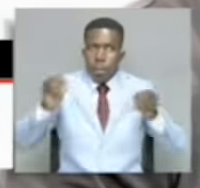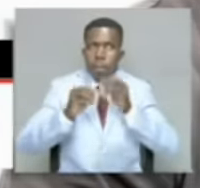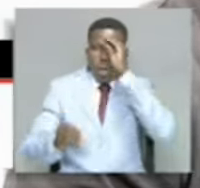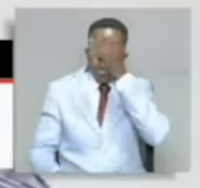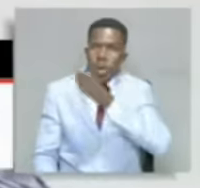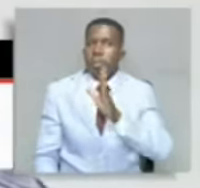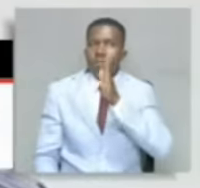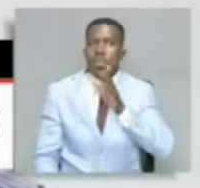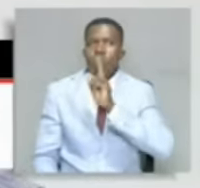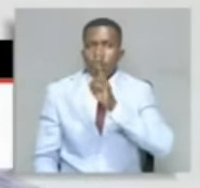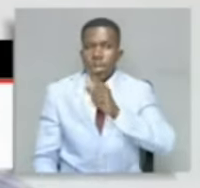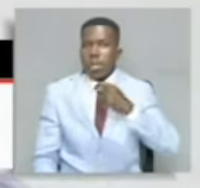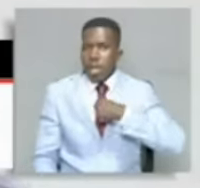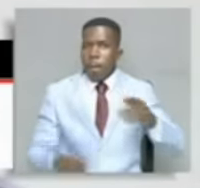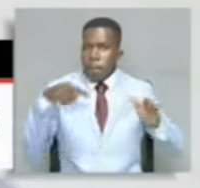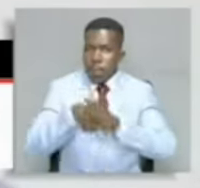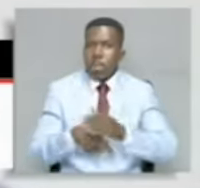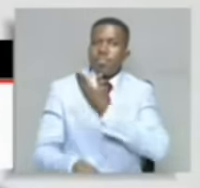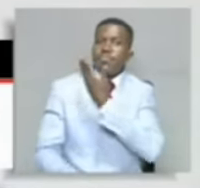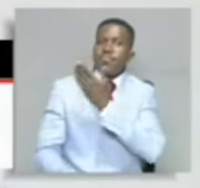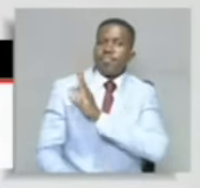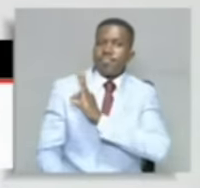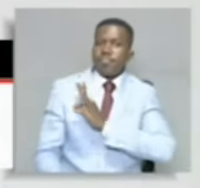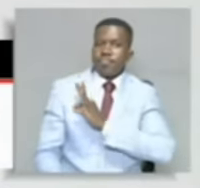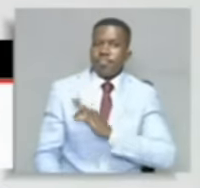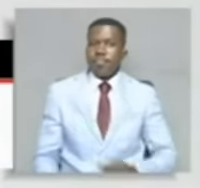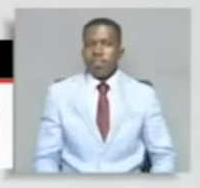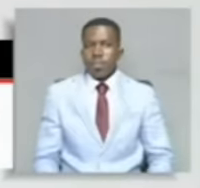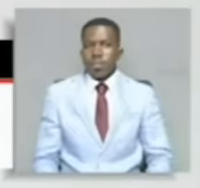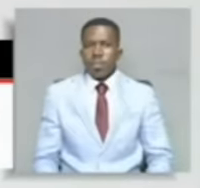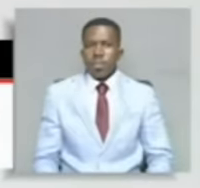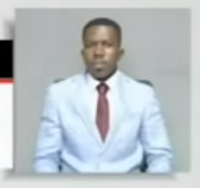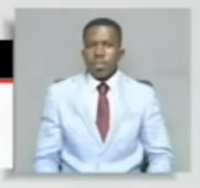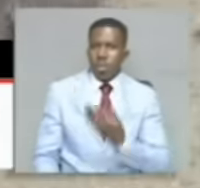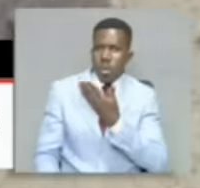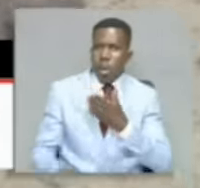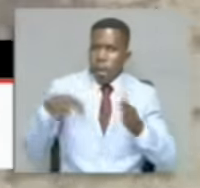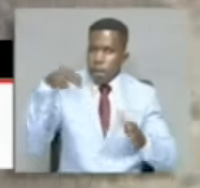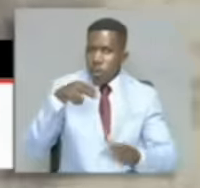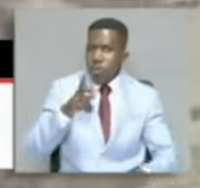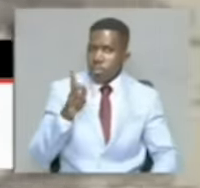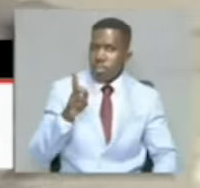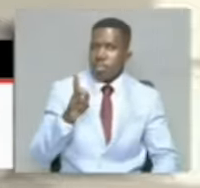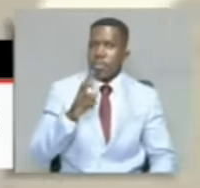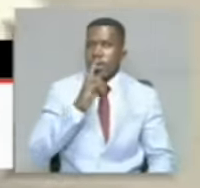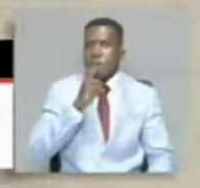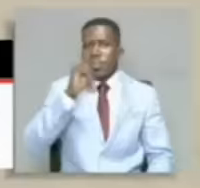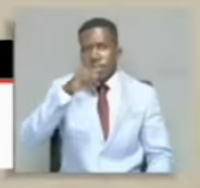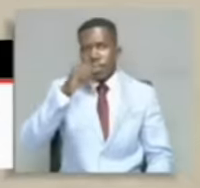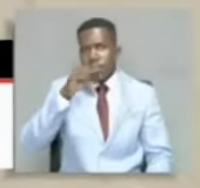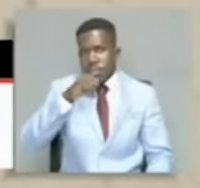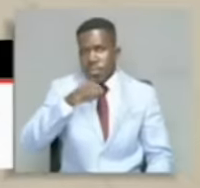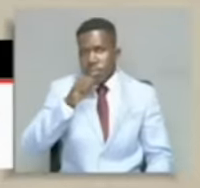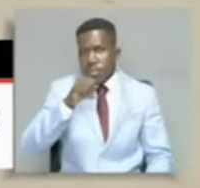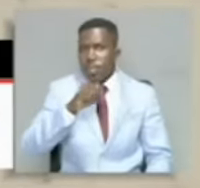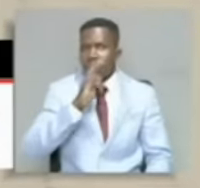morte do reitor da Universidade, Gregório Semedo. Foi você quem disparou? Sim, sim, mas não foi intencional. Nos deparamos com